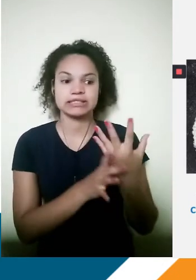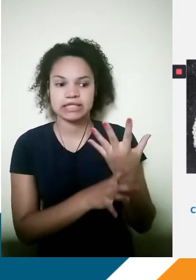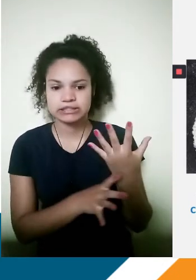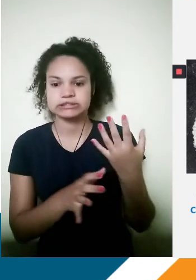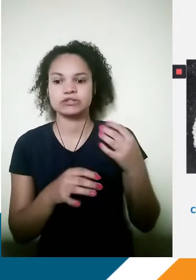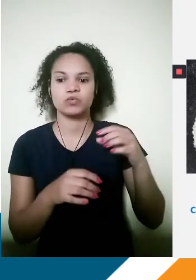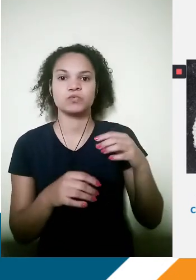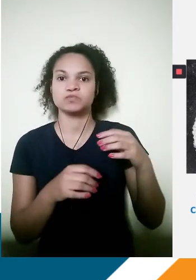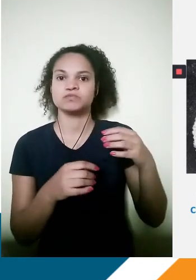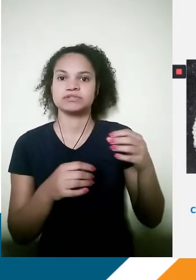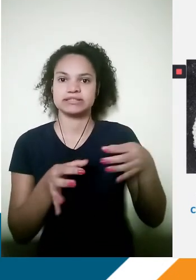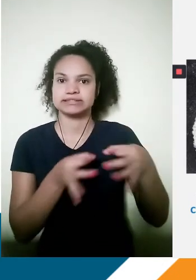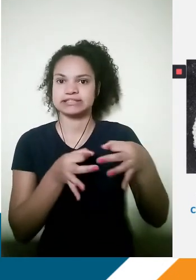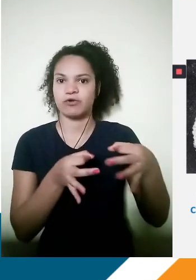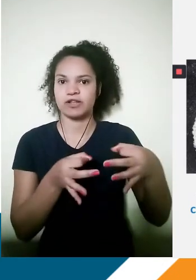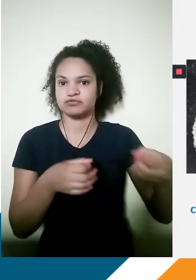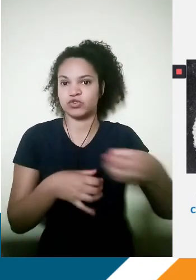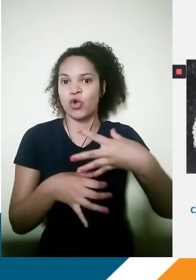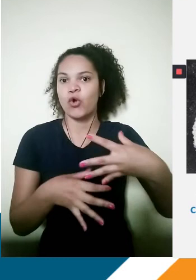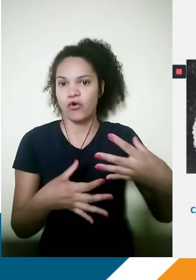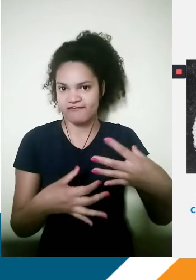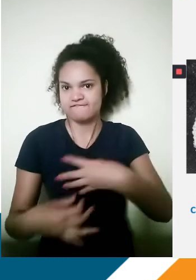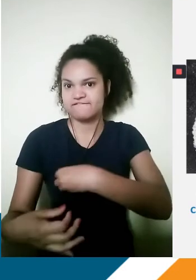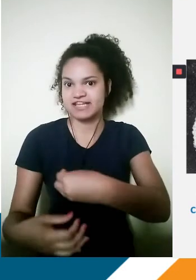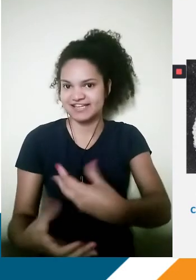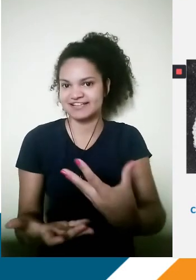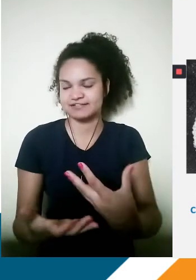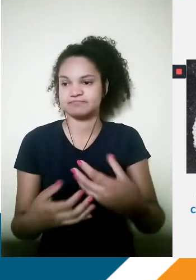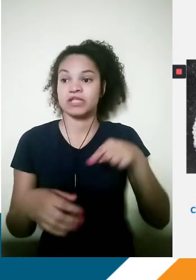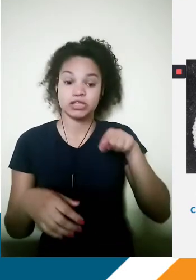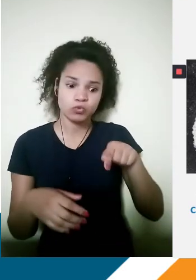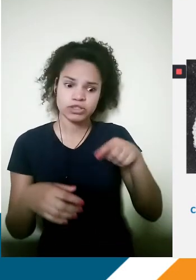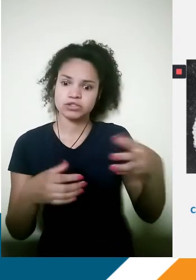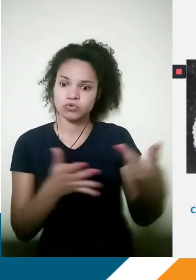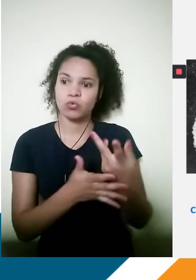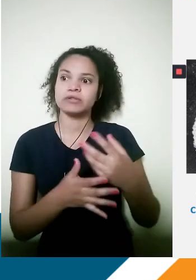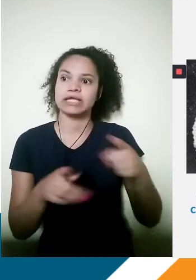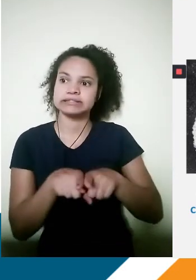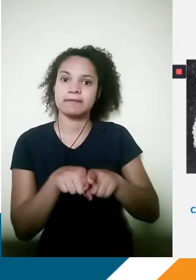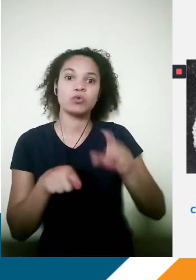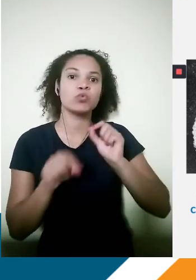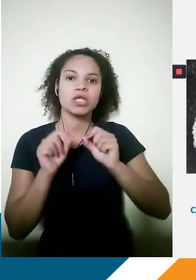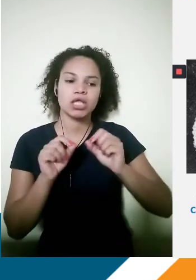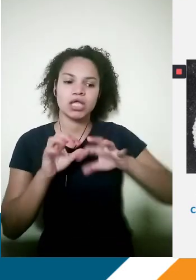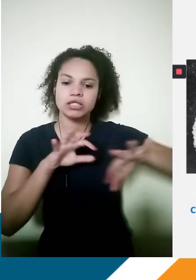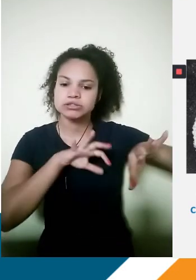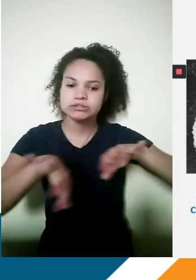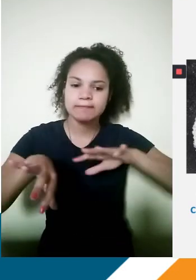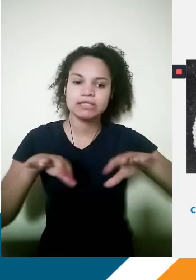das células filhas. Essas células filhas ocorrem a partir de um processo de separação dessas células, chamado